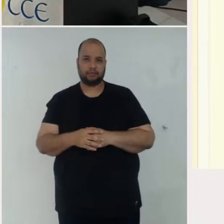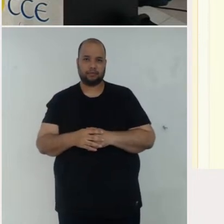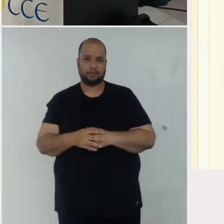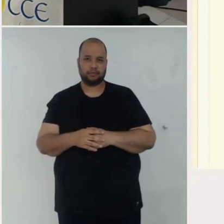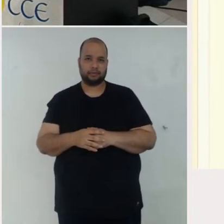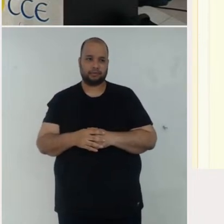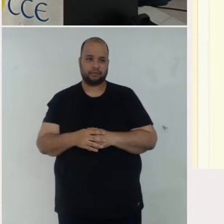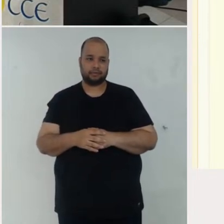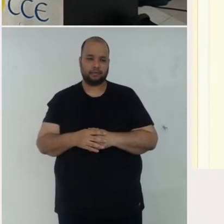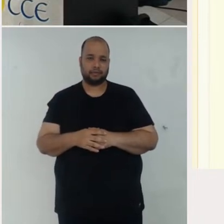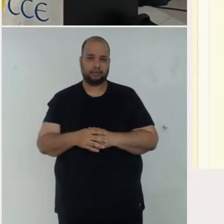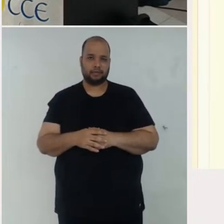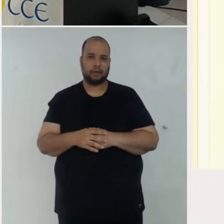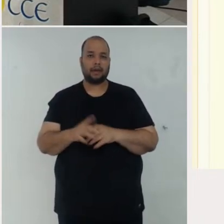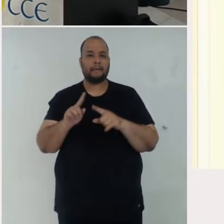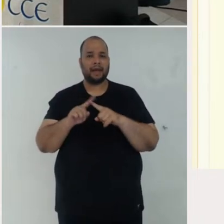bem